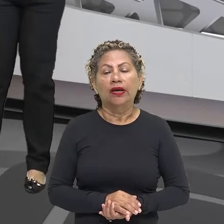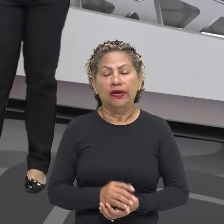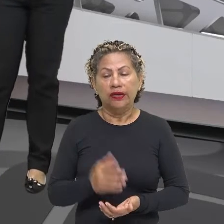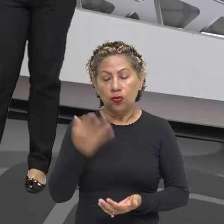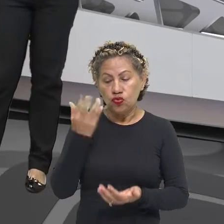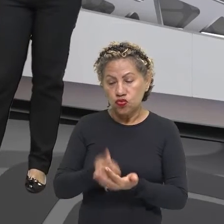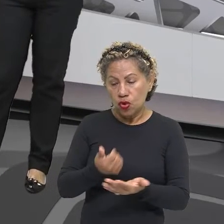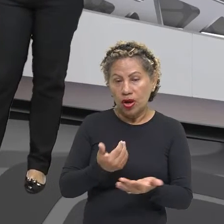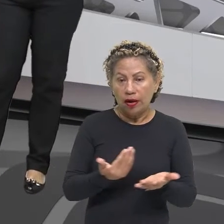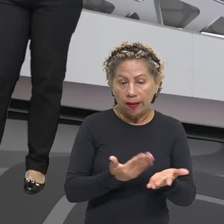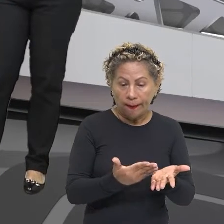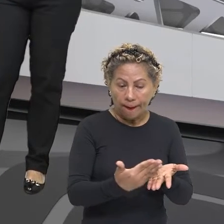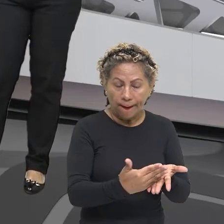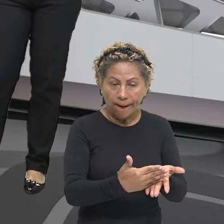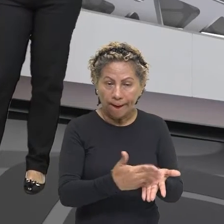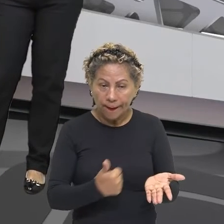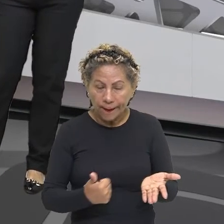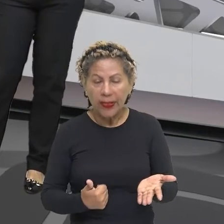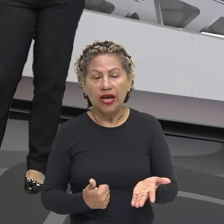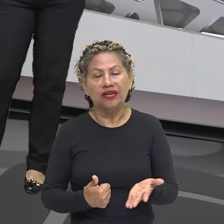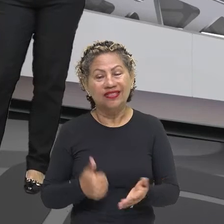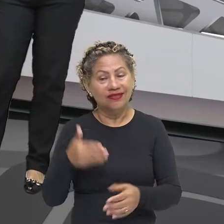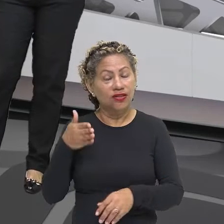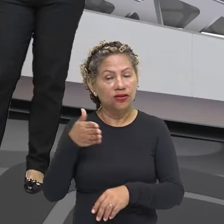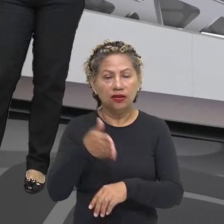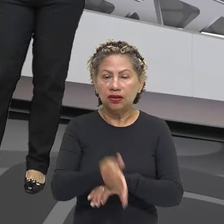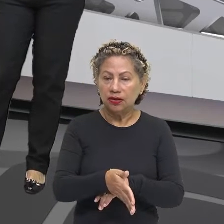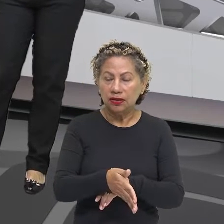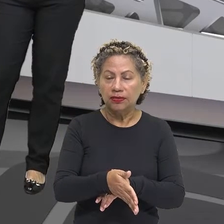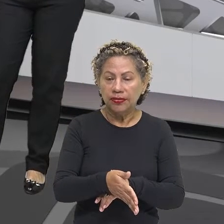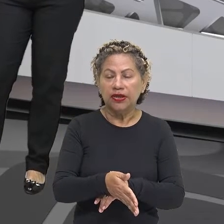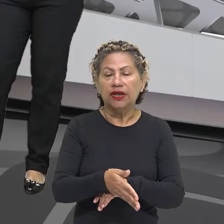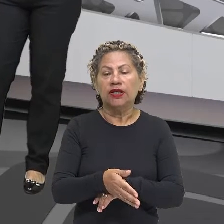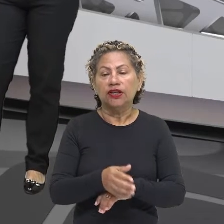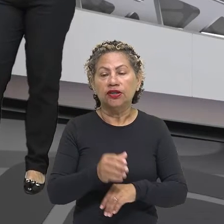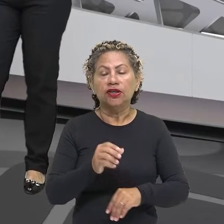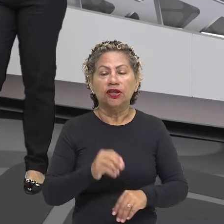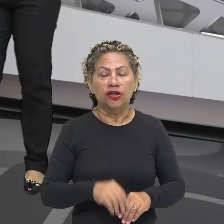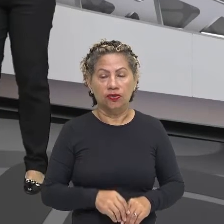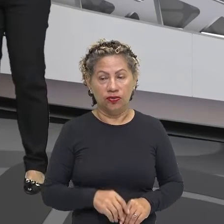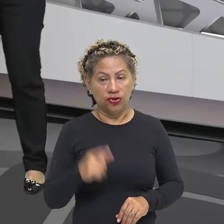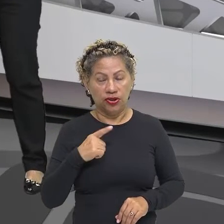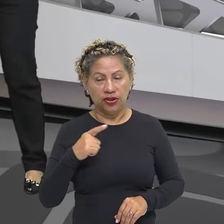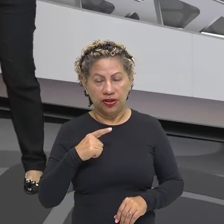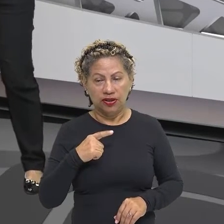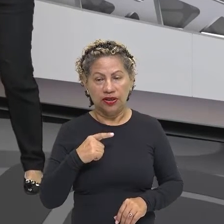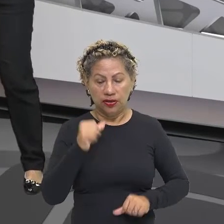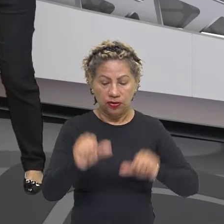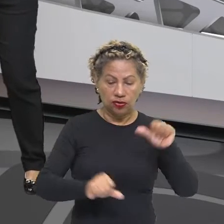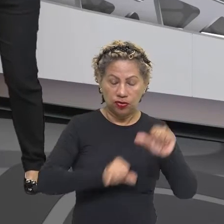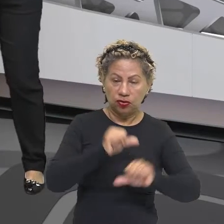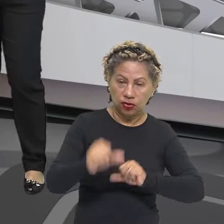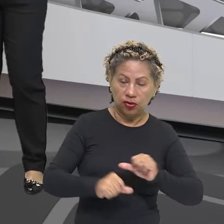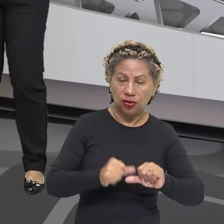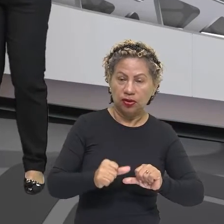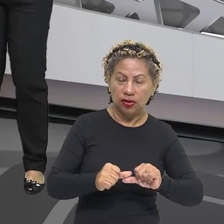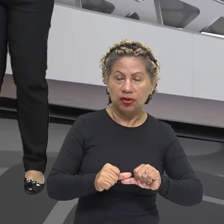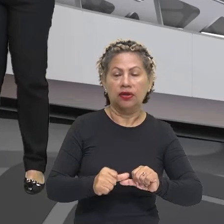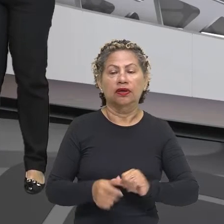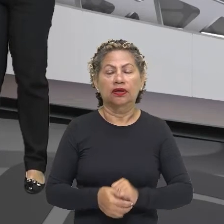grande volume de dados, ok? E outras pessoas externas não